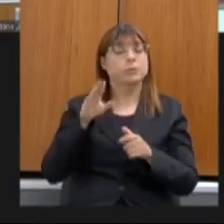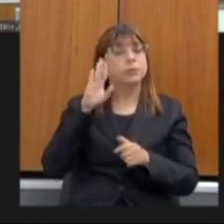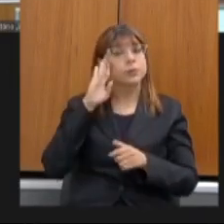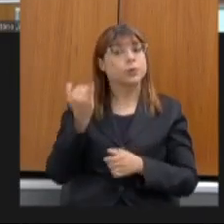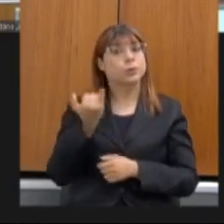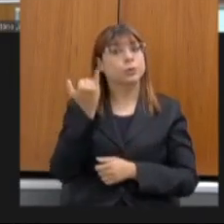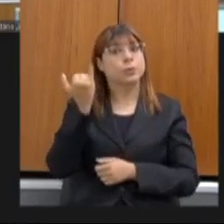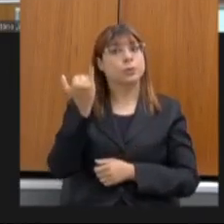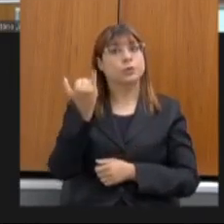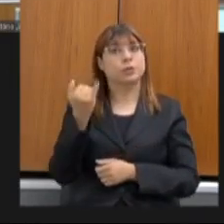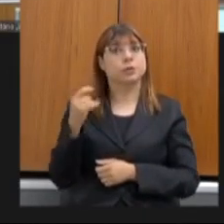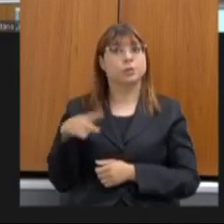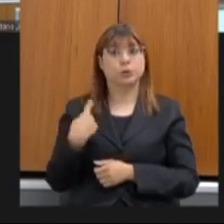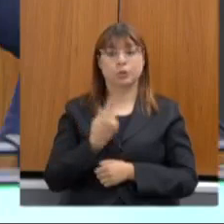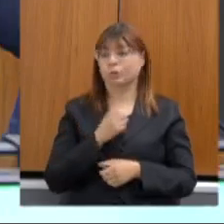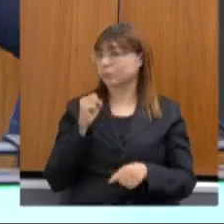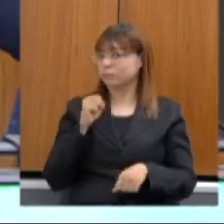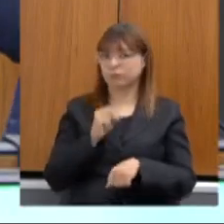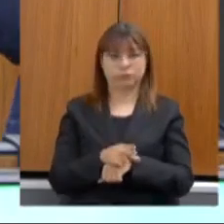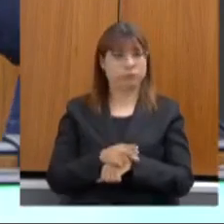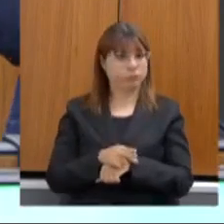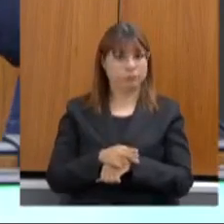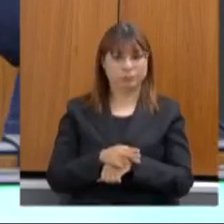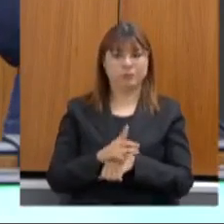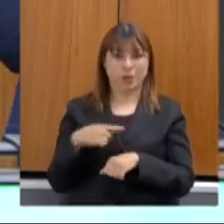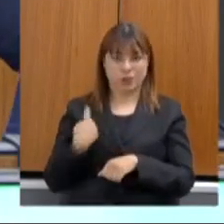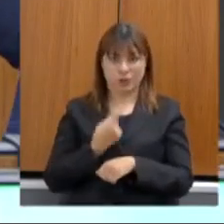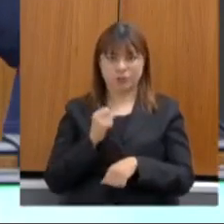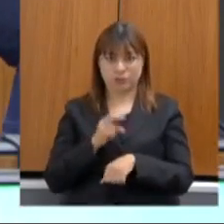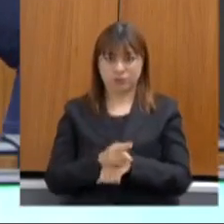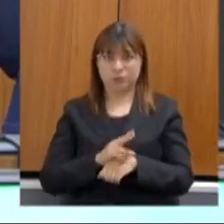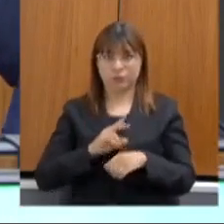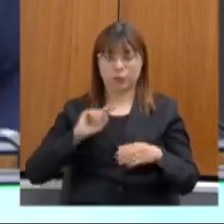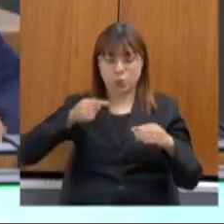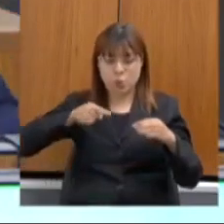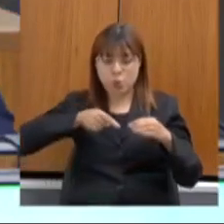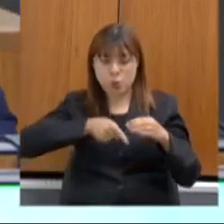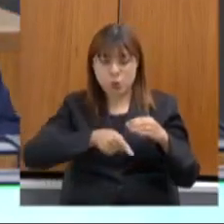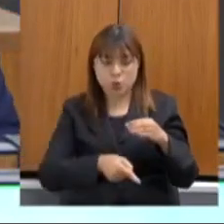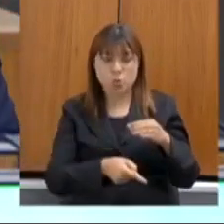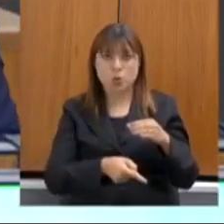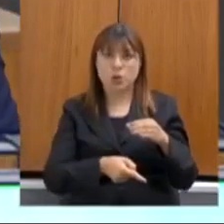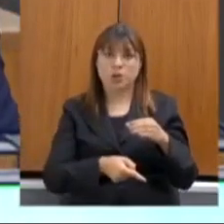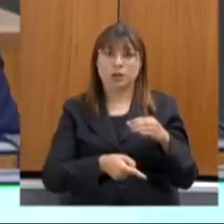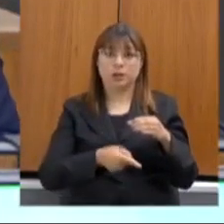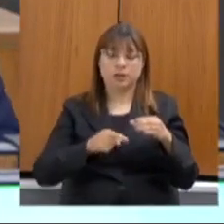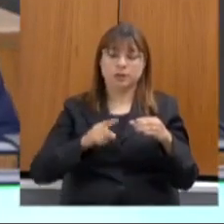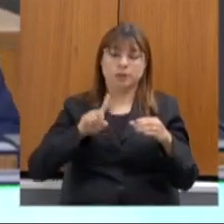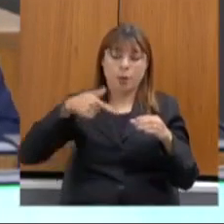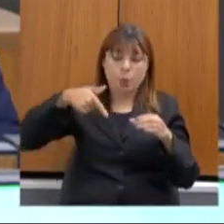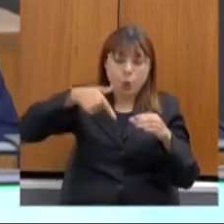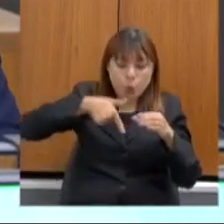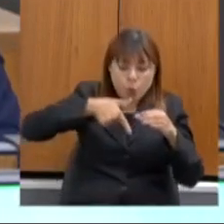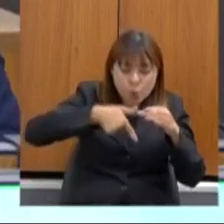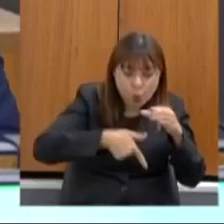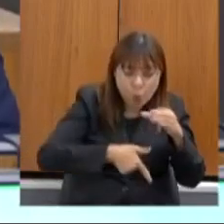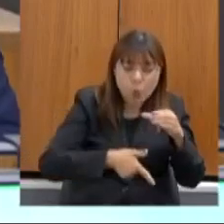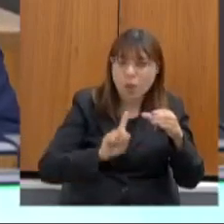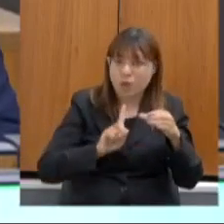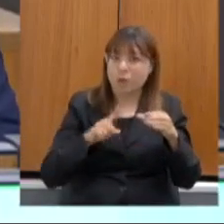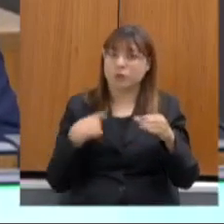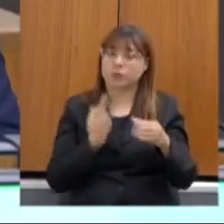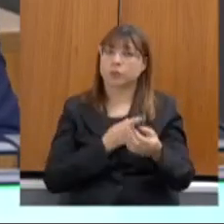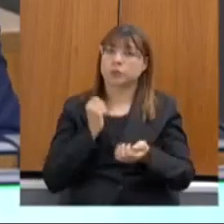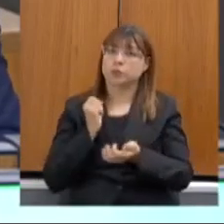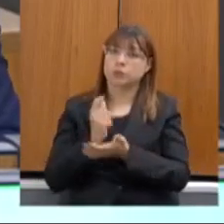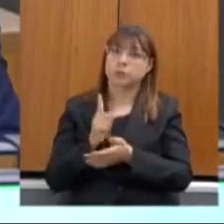que nós não estamos contratando perfuração de Poços nós estamos contratando a perfuração a equipagem